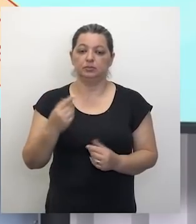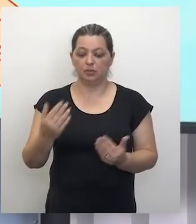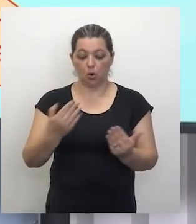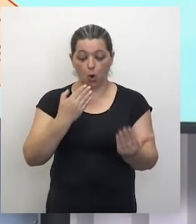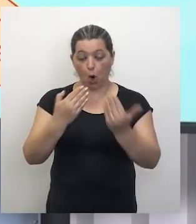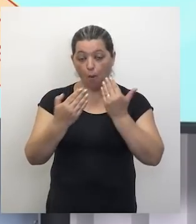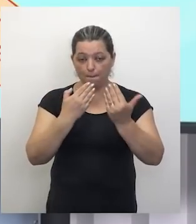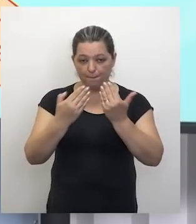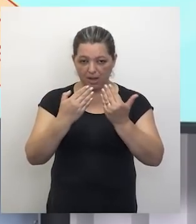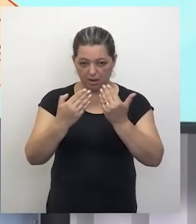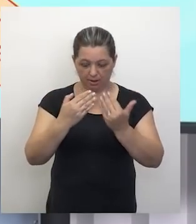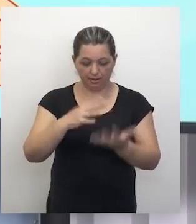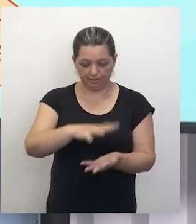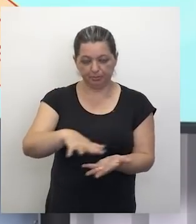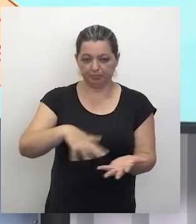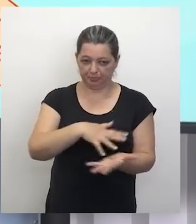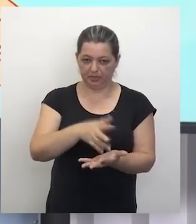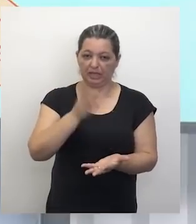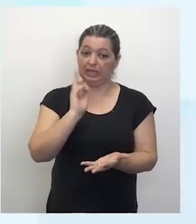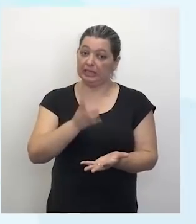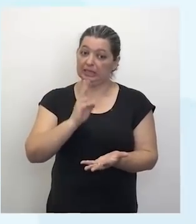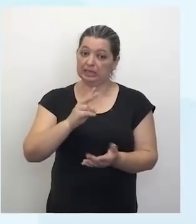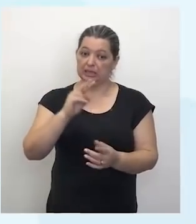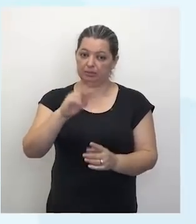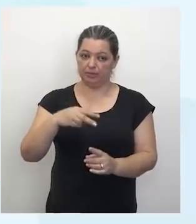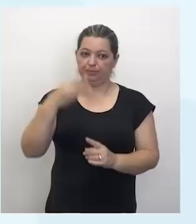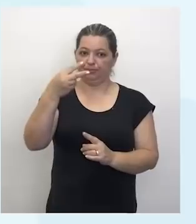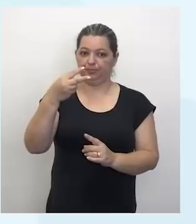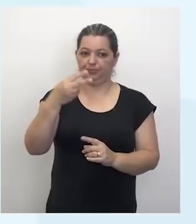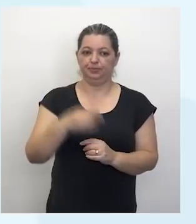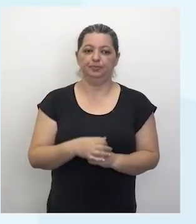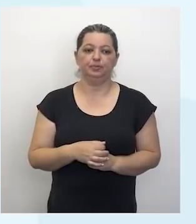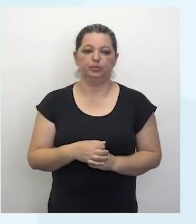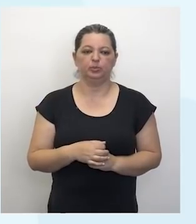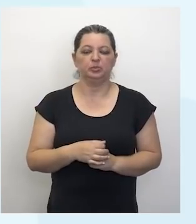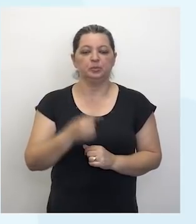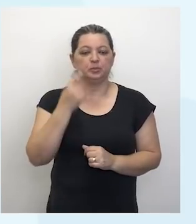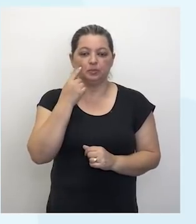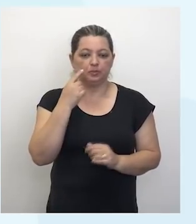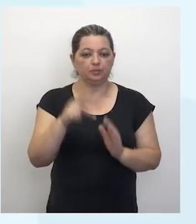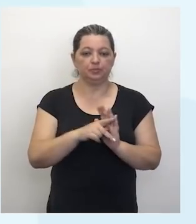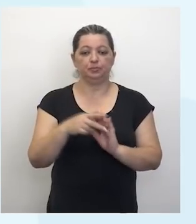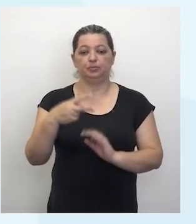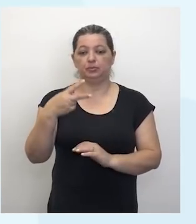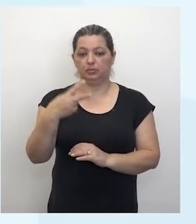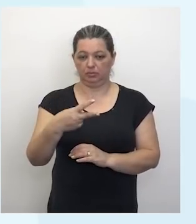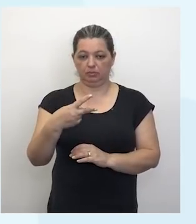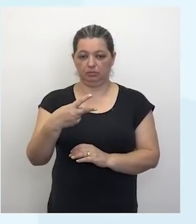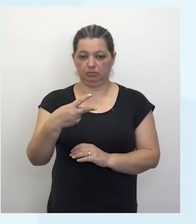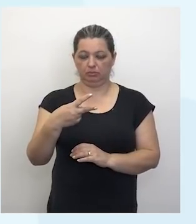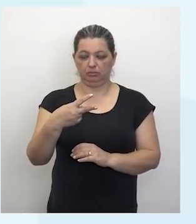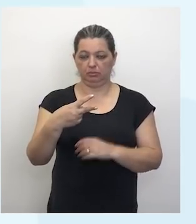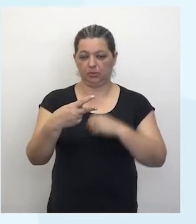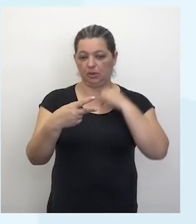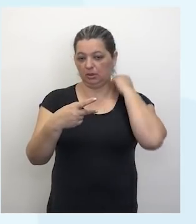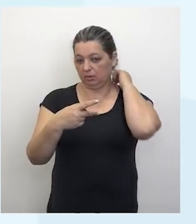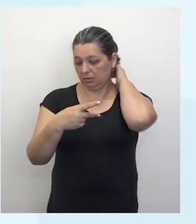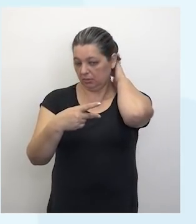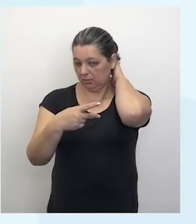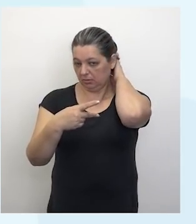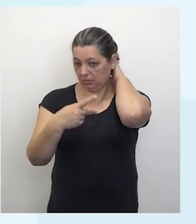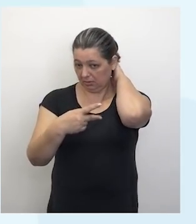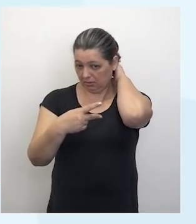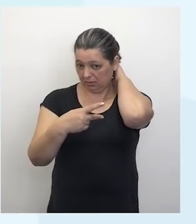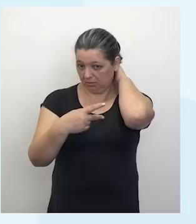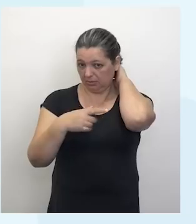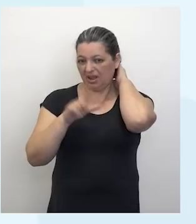áreas, é sempre elevada ao quadrado. Ó, vamos lá. Quando você aumentou o perímetro não, né? O lado, vou